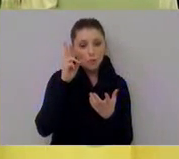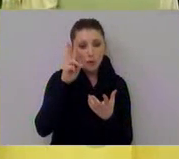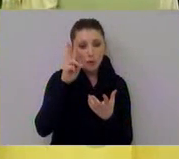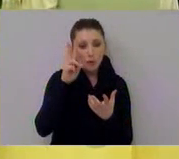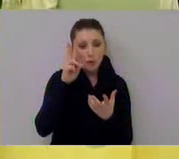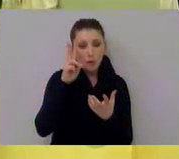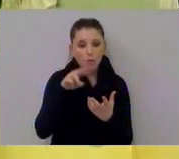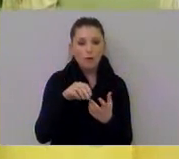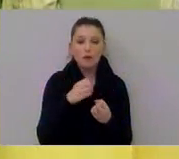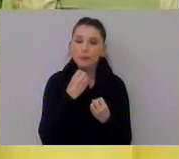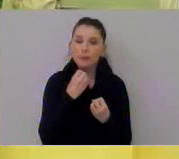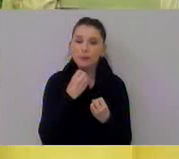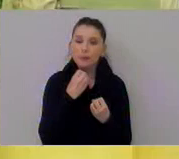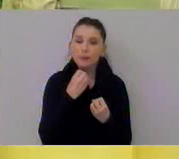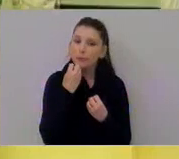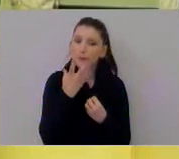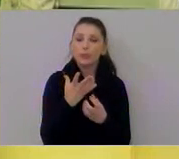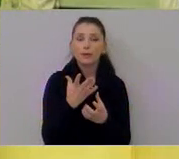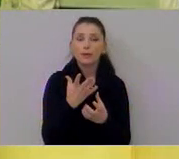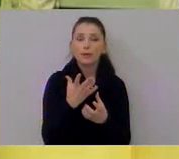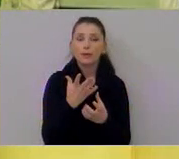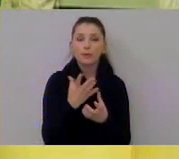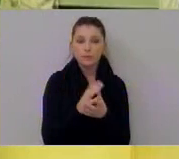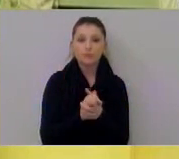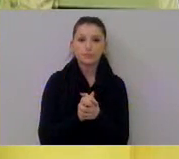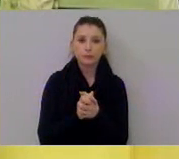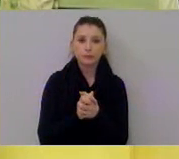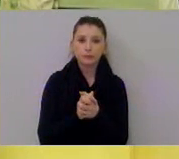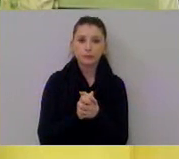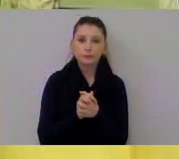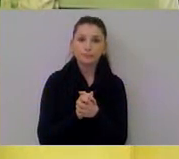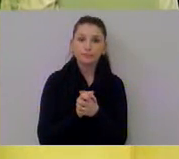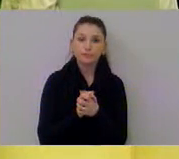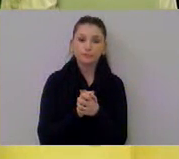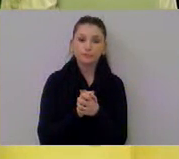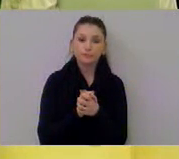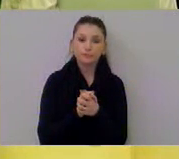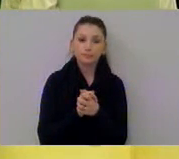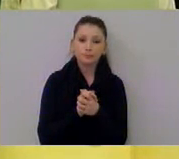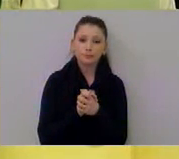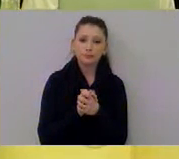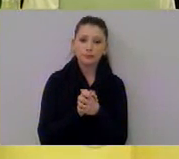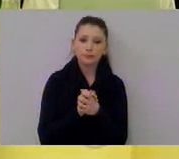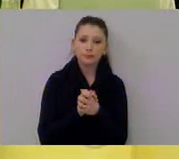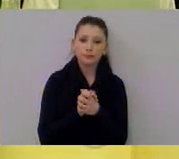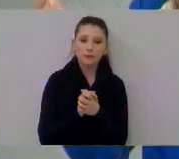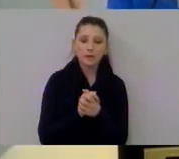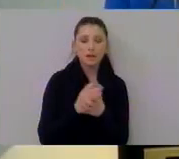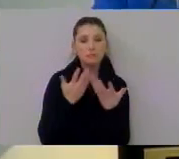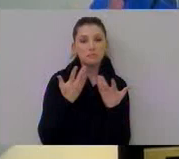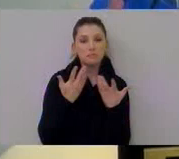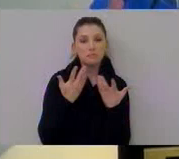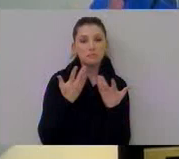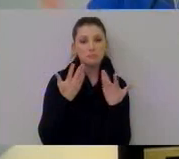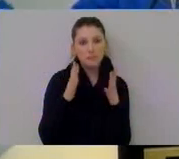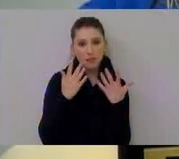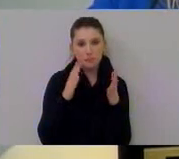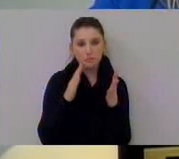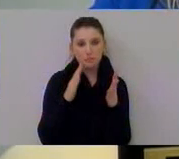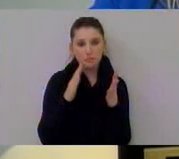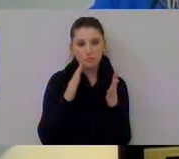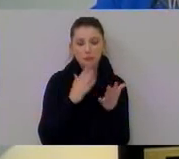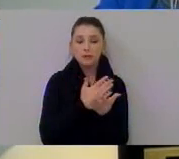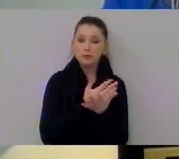deixa esse desafio para vocês enquanto líderes. Parabéns e continuem, conte